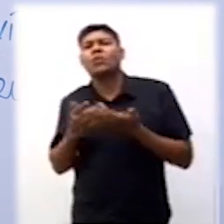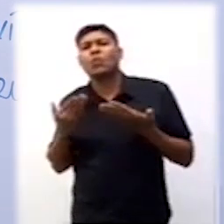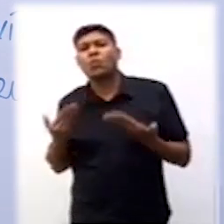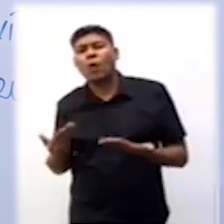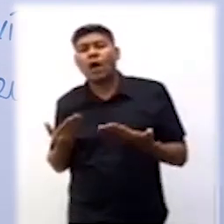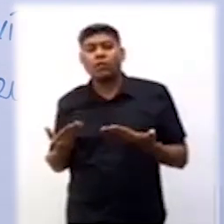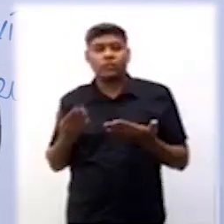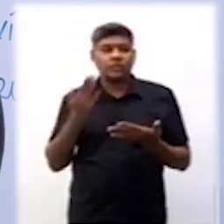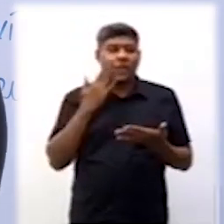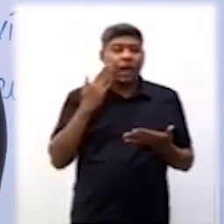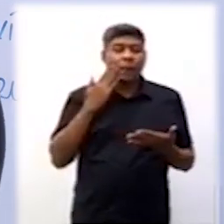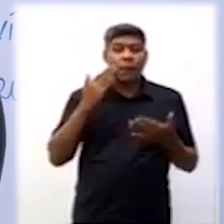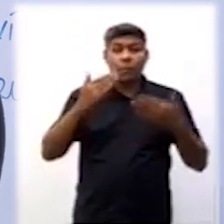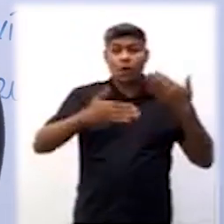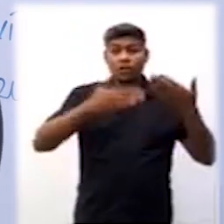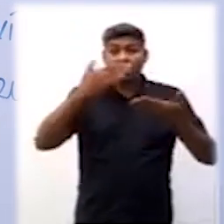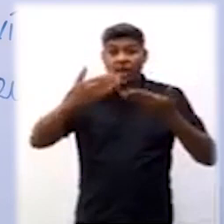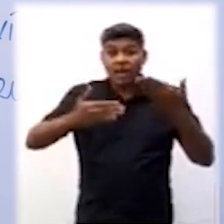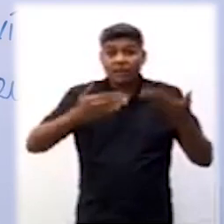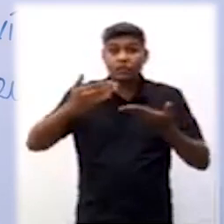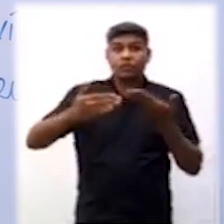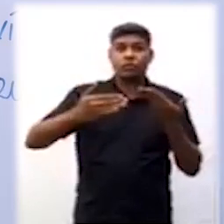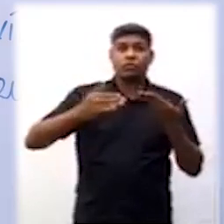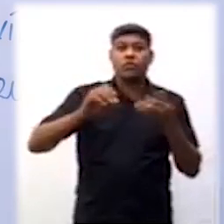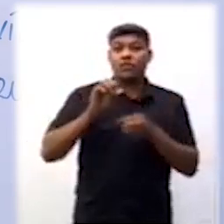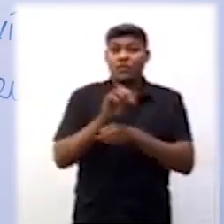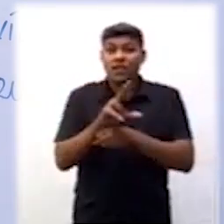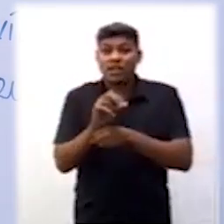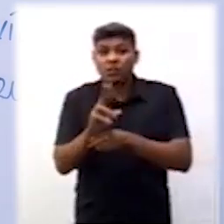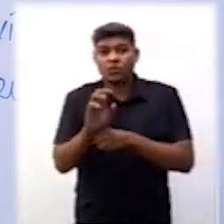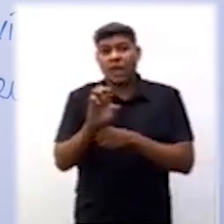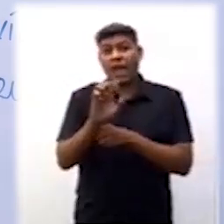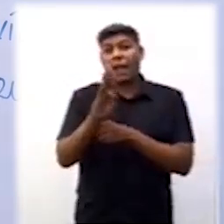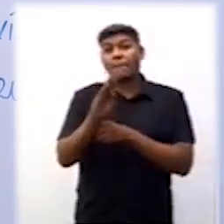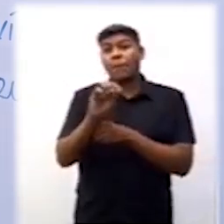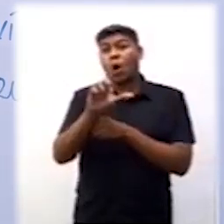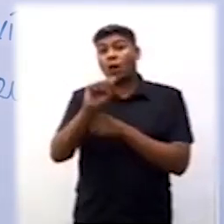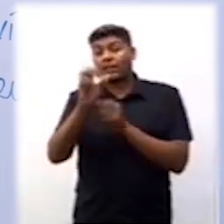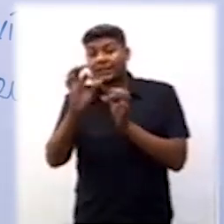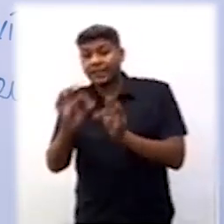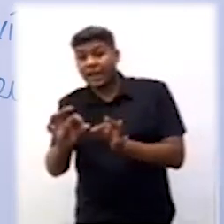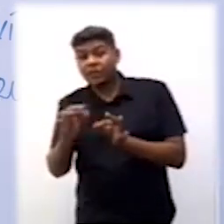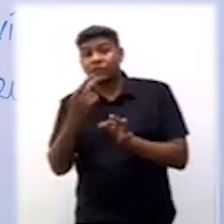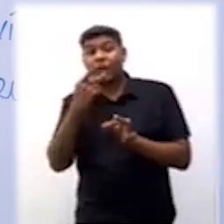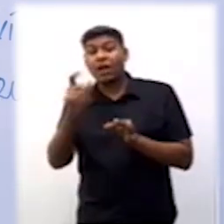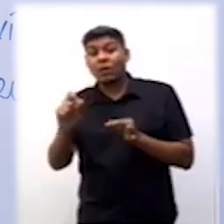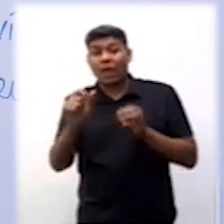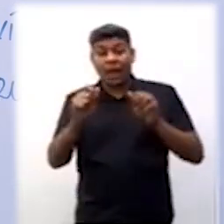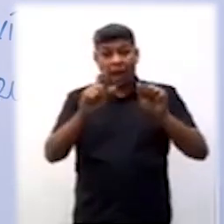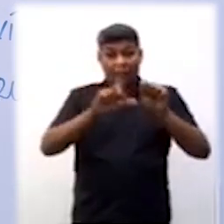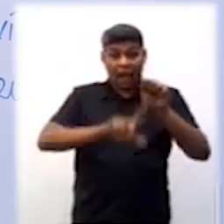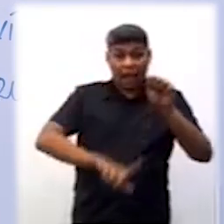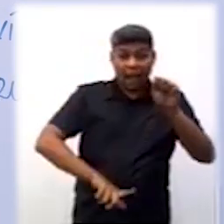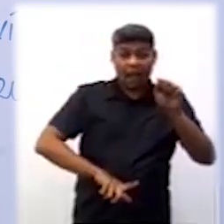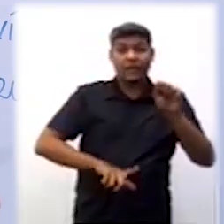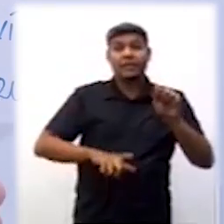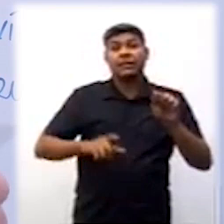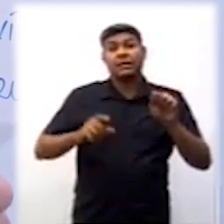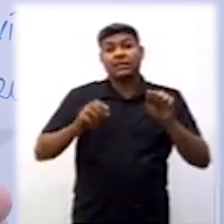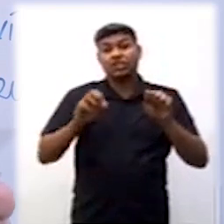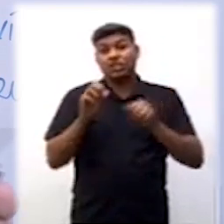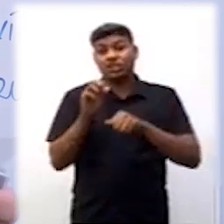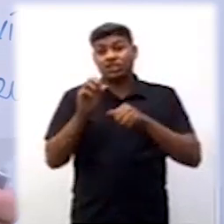aos processos que envolvem o material genético do vírus Ebola, é correto afirmar que, letra A, o material genético original do